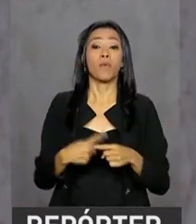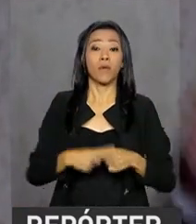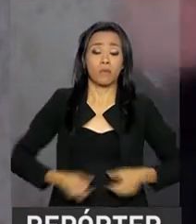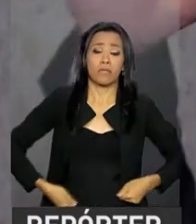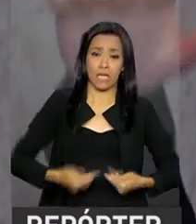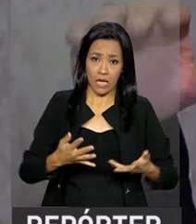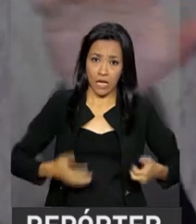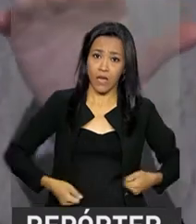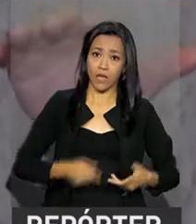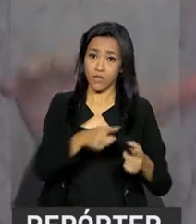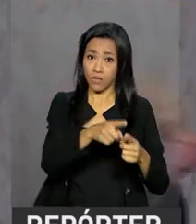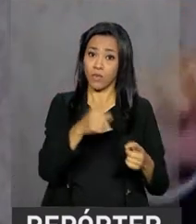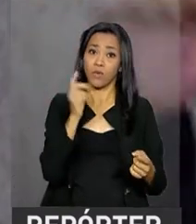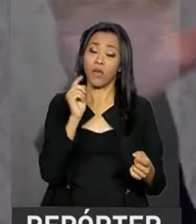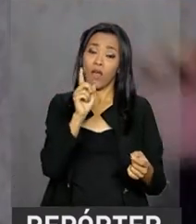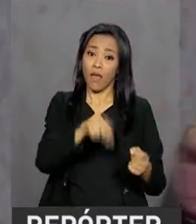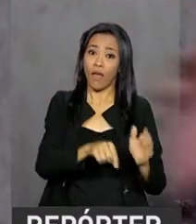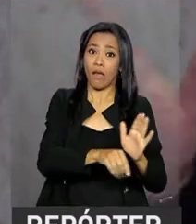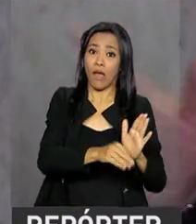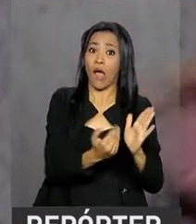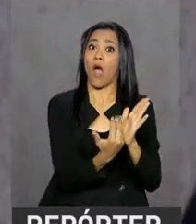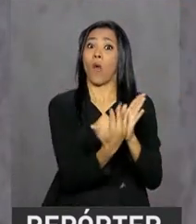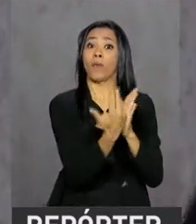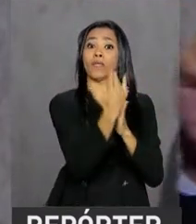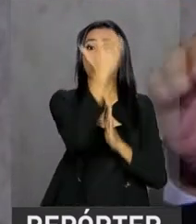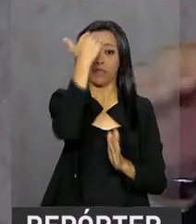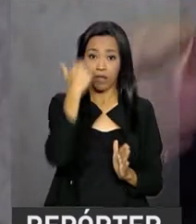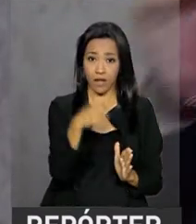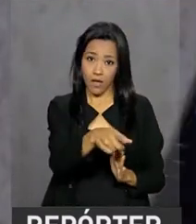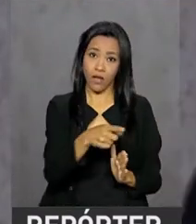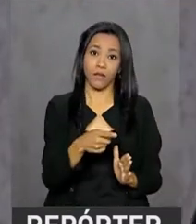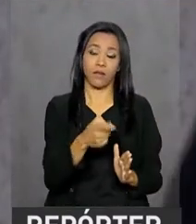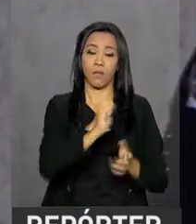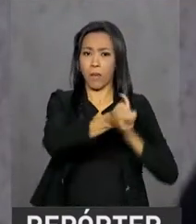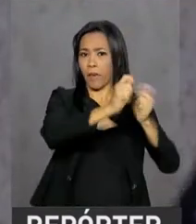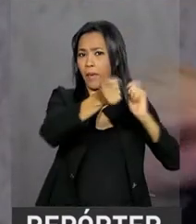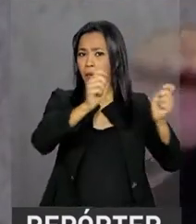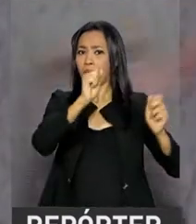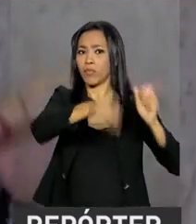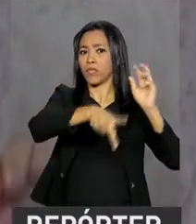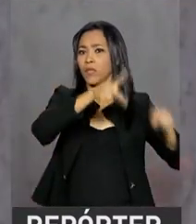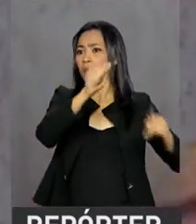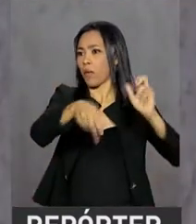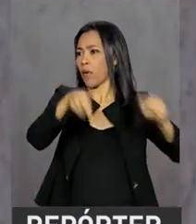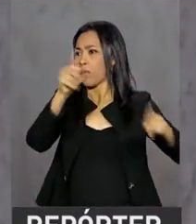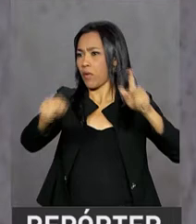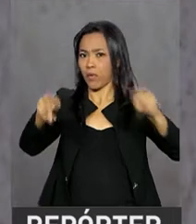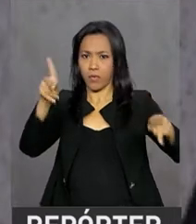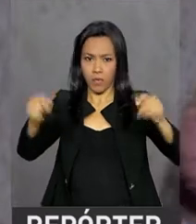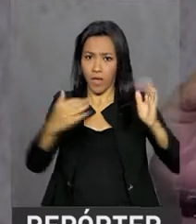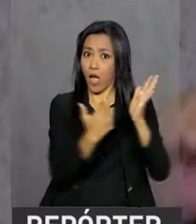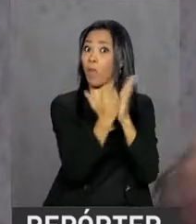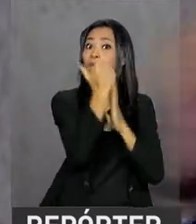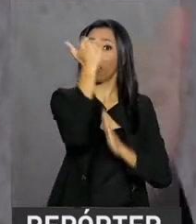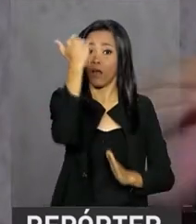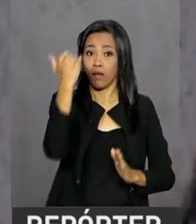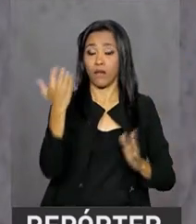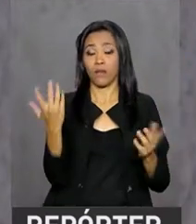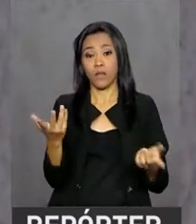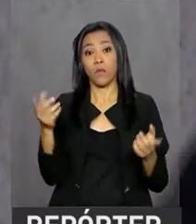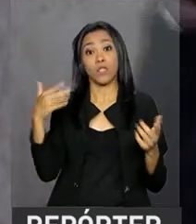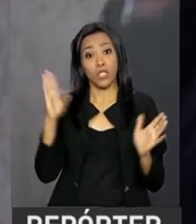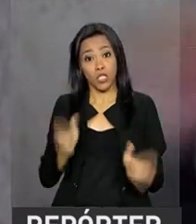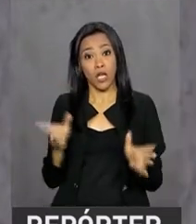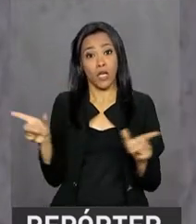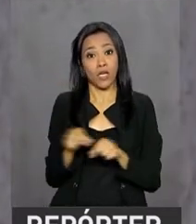previdência vai ter de crescer com um rótulo se mantém constante como a proporção pi às vezes em termos reais com o pib